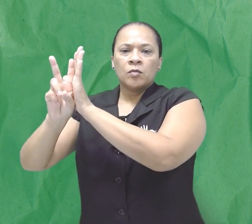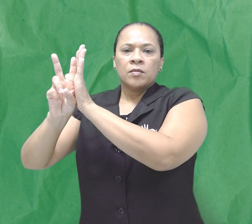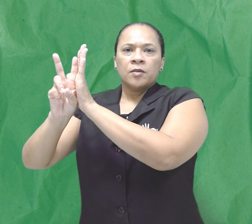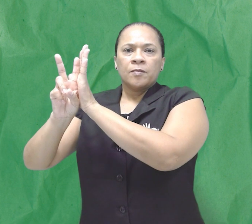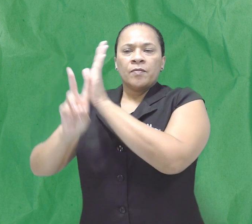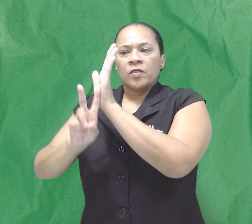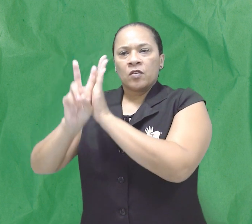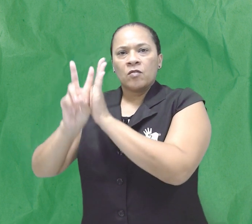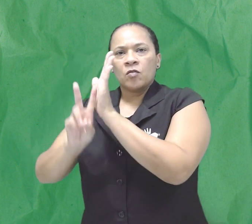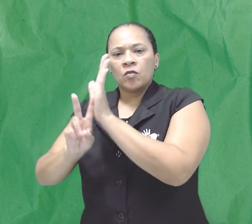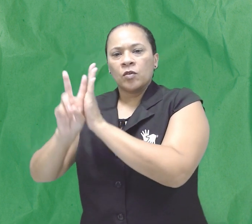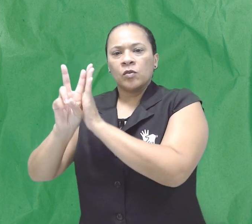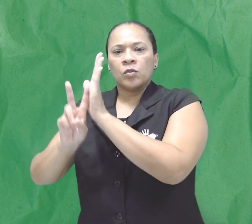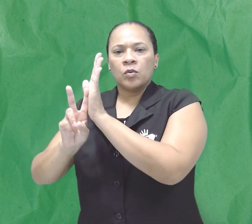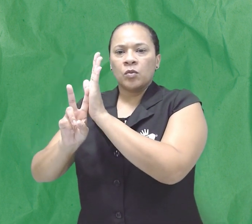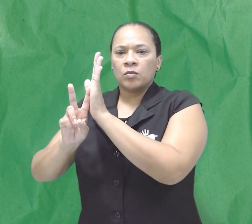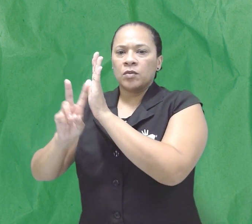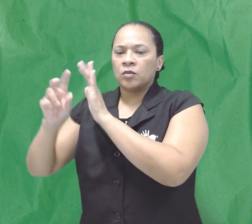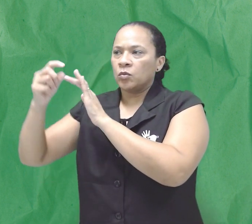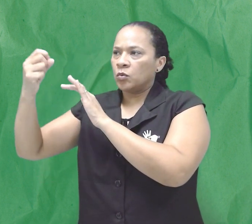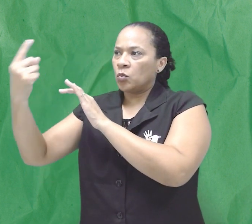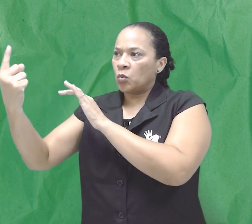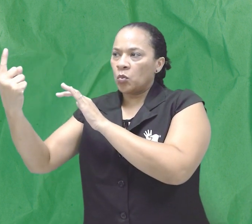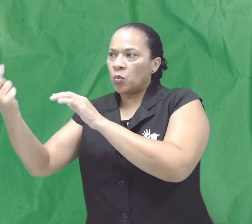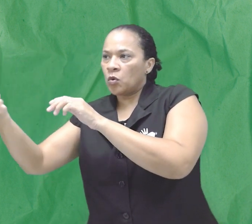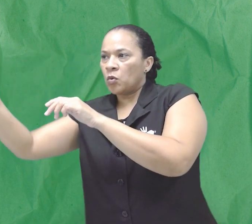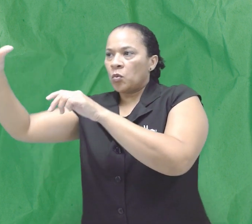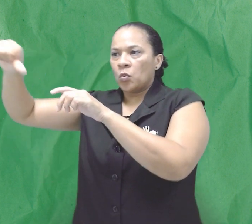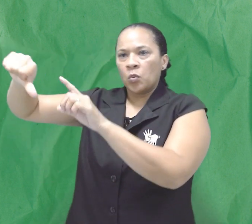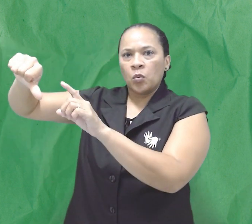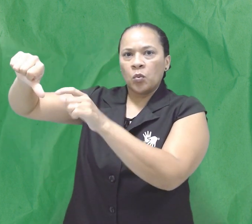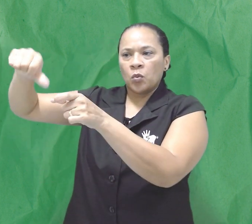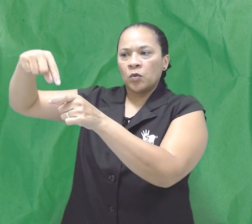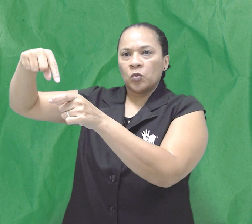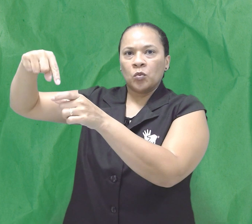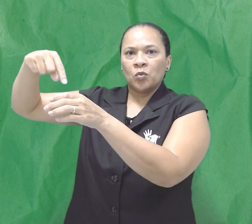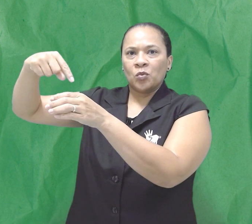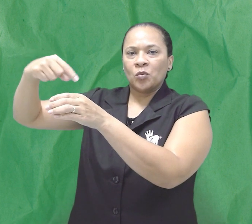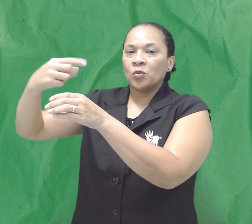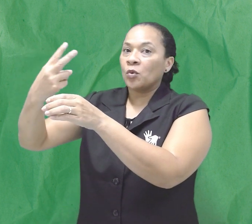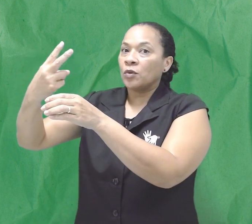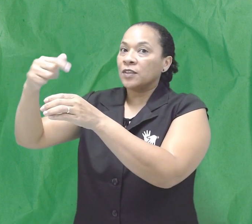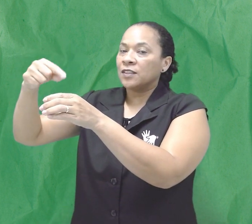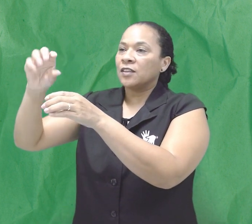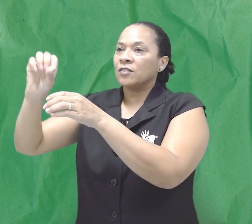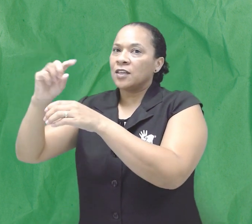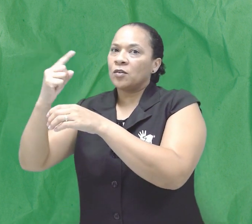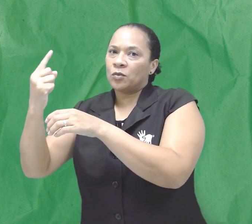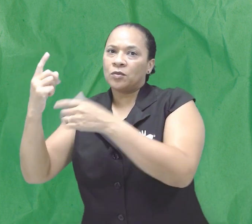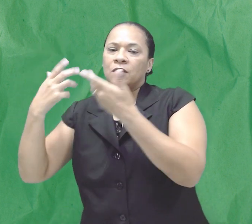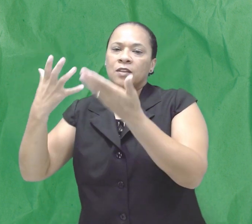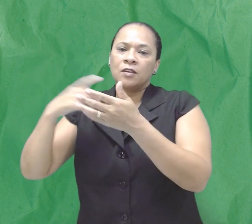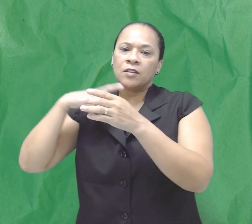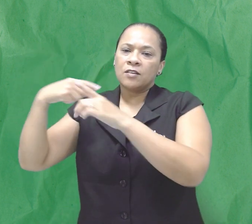né, que eu recolhi, né, o volume de alíquota, que eu peguei do tubo 1 e passei para o 2, ou seja, 0,1. Vai ser igual à concentração final vezes o